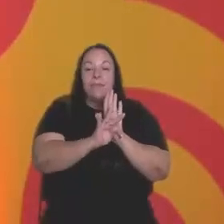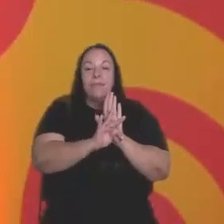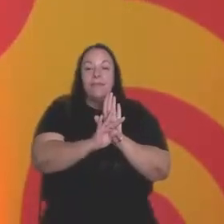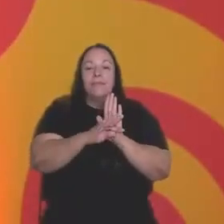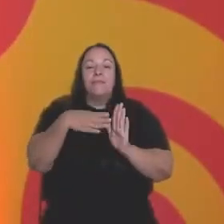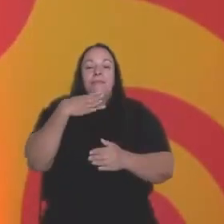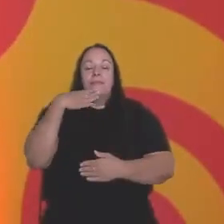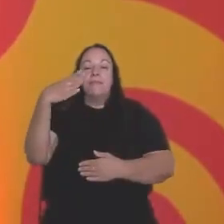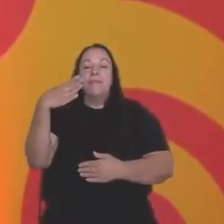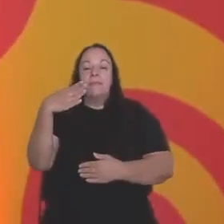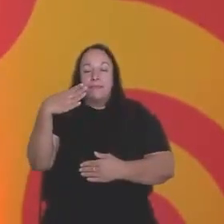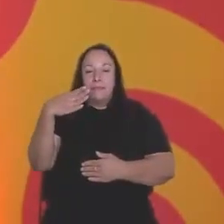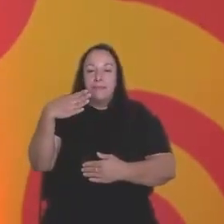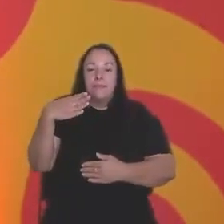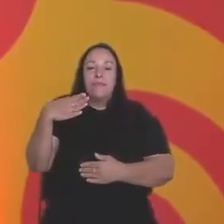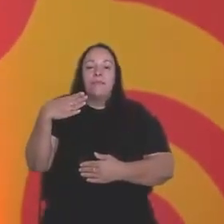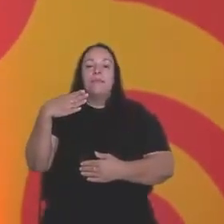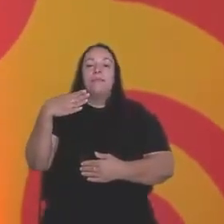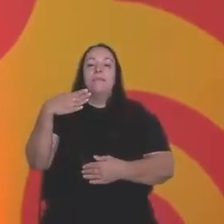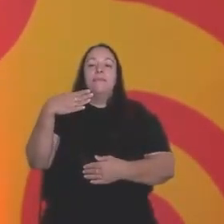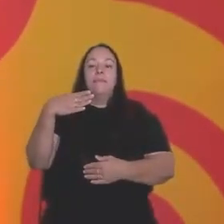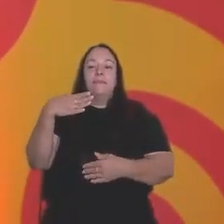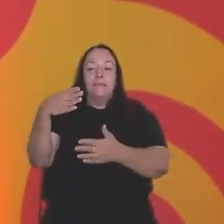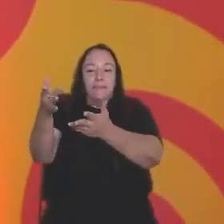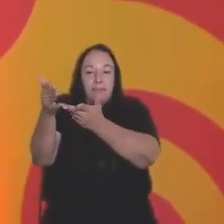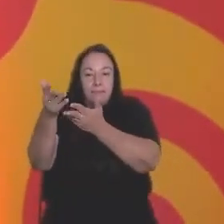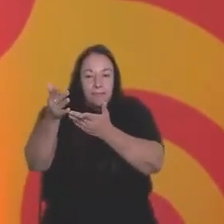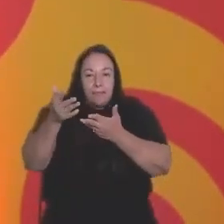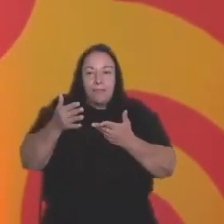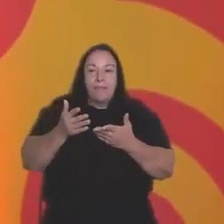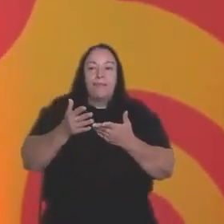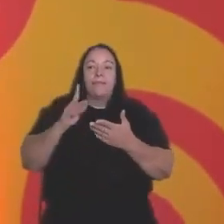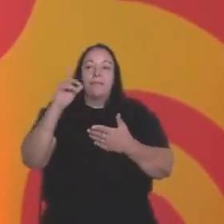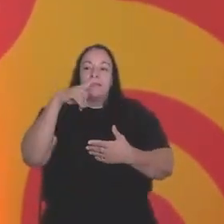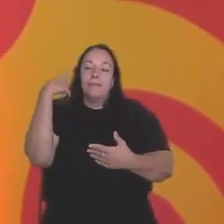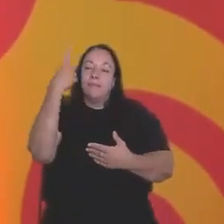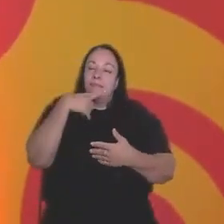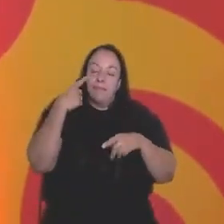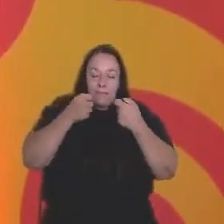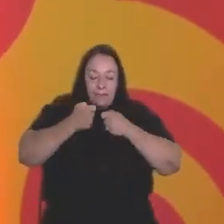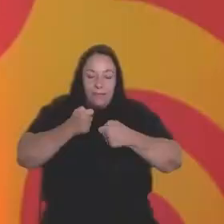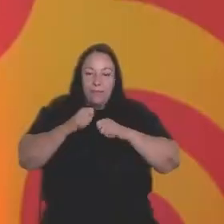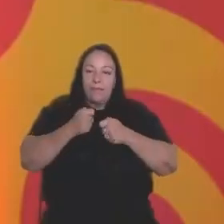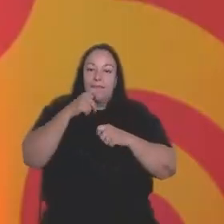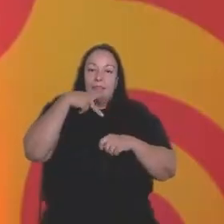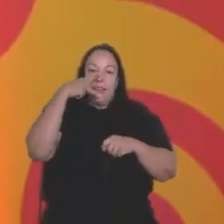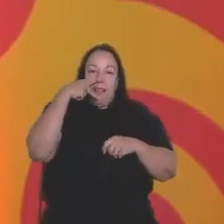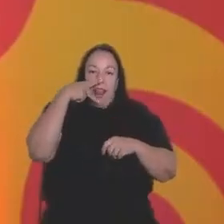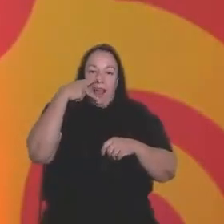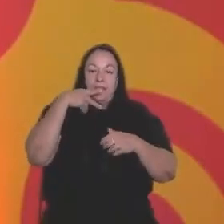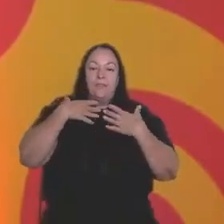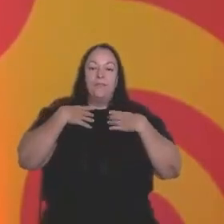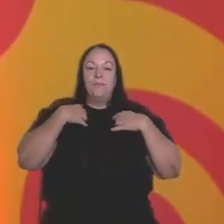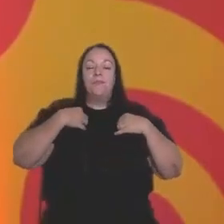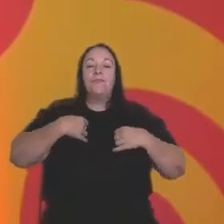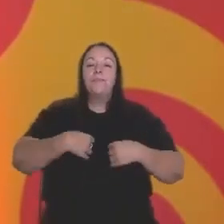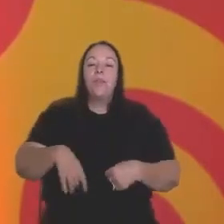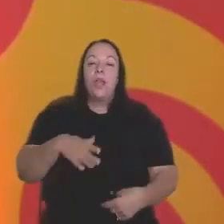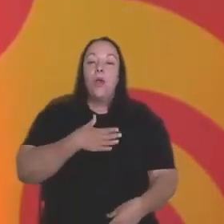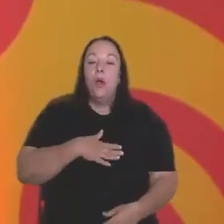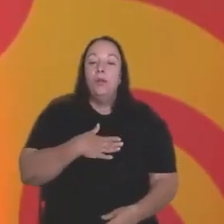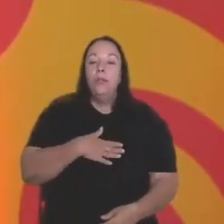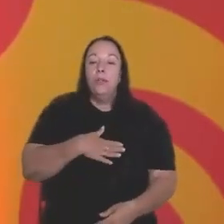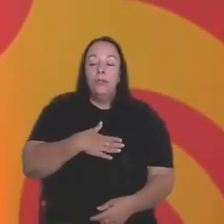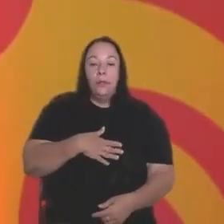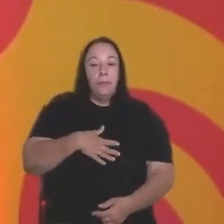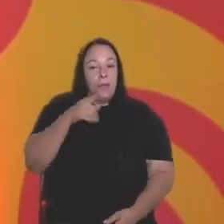ele vai pedindo uma narrativa, ele já vai trazendo para a gente o que precisa ser contado. Mas, mais do que isso, eu gosto muito de pensar